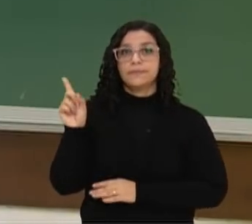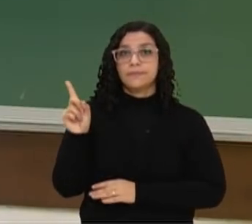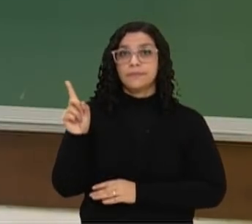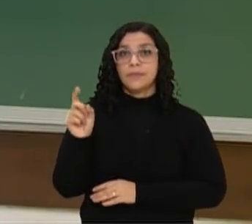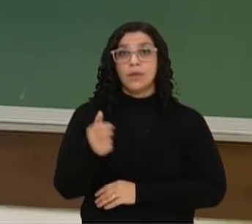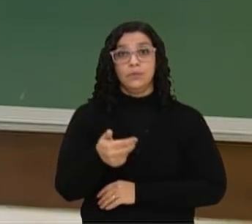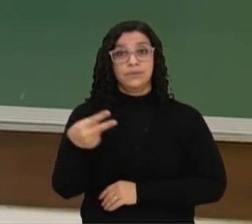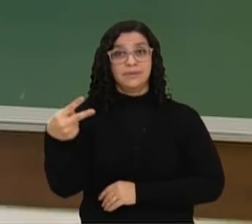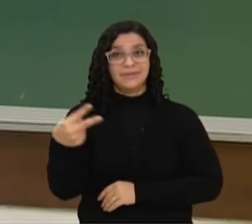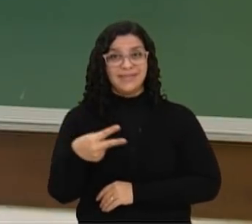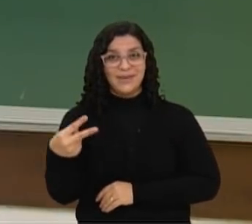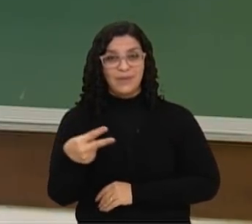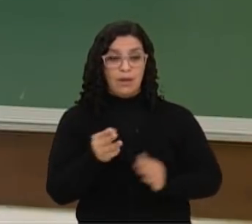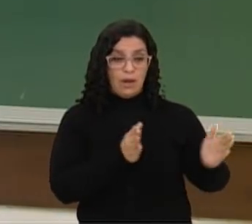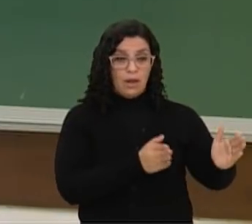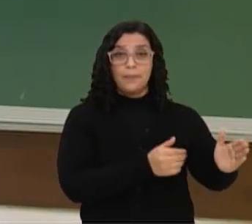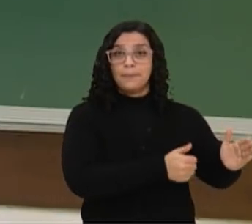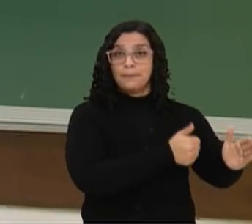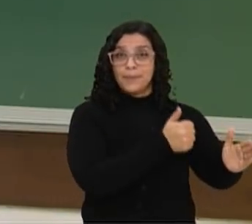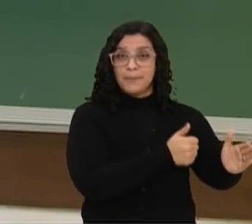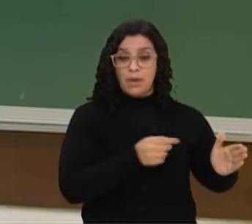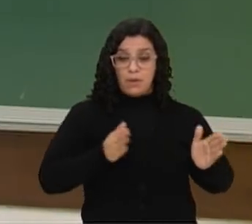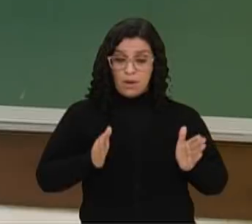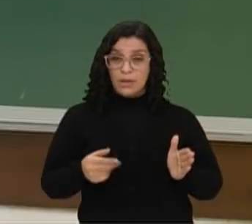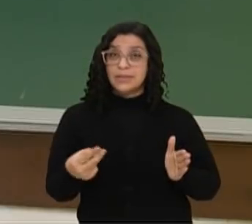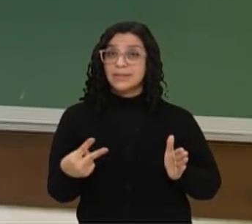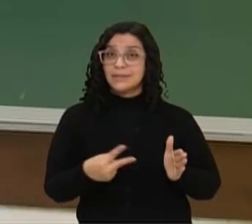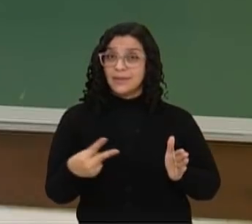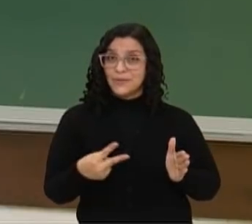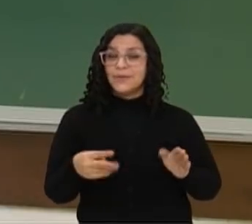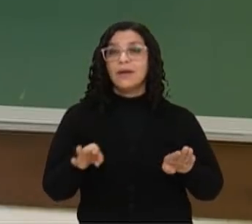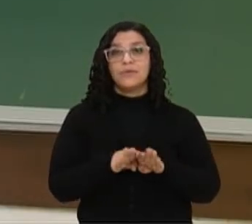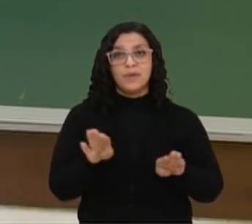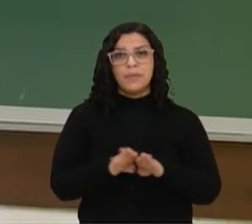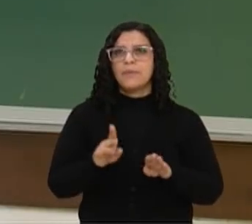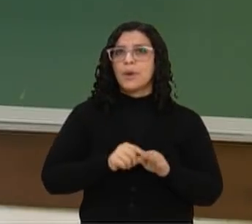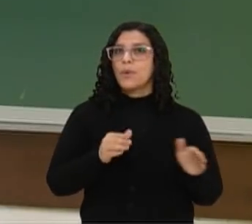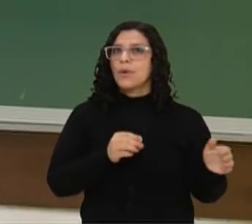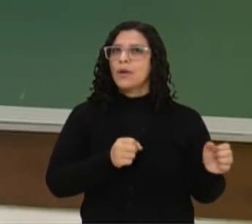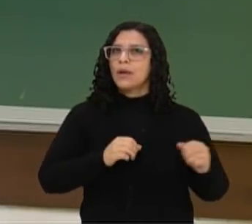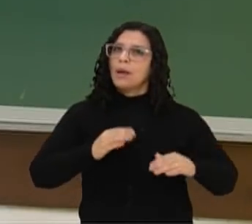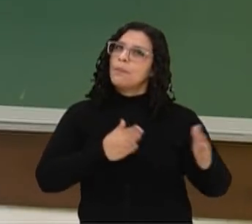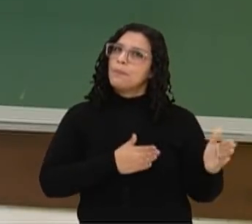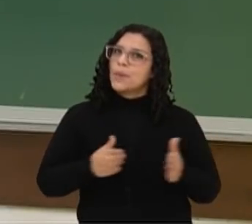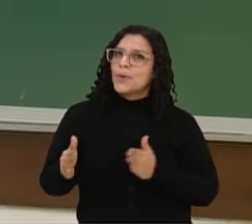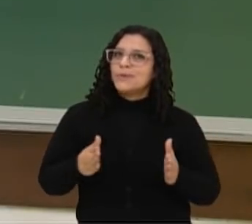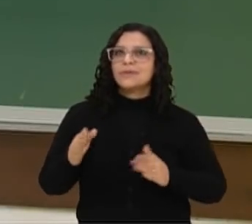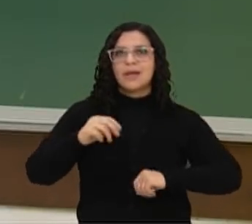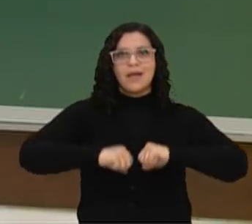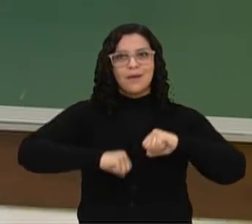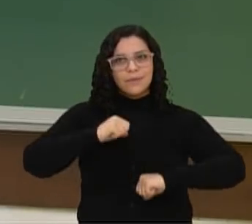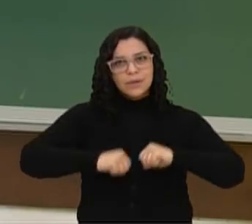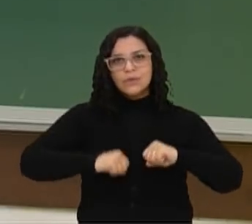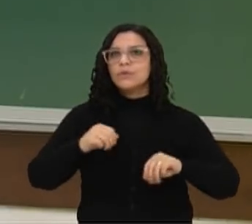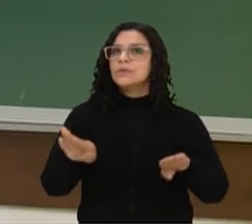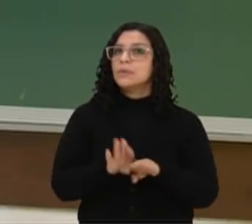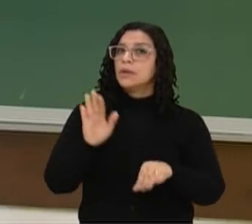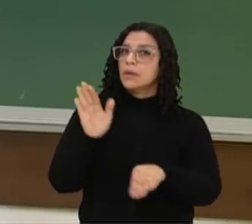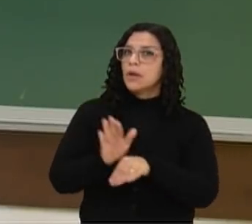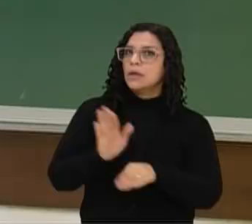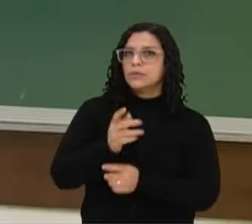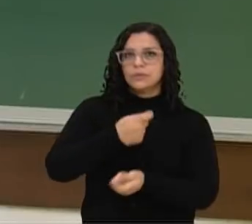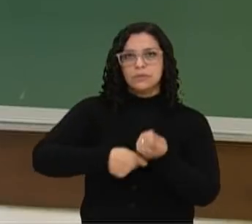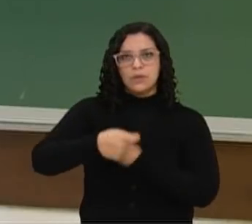setor secundário, ainda com essa ideia ali de produzir e depois de como isso contribui com a economia,